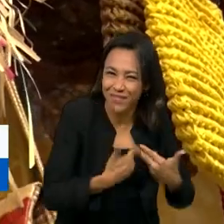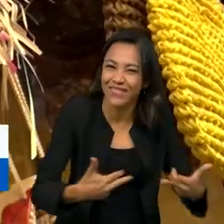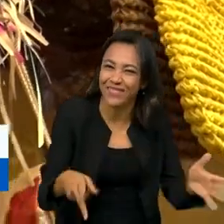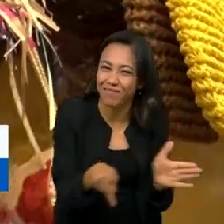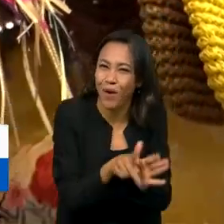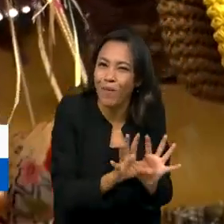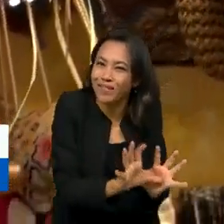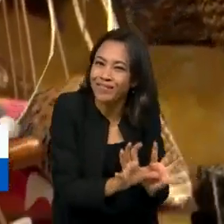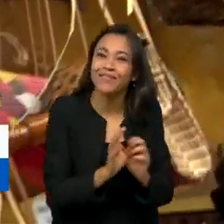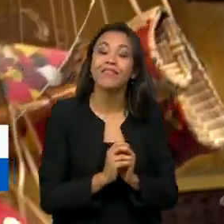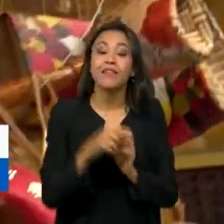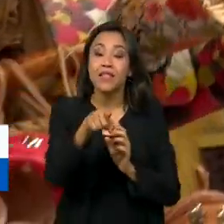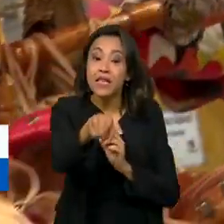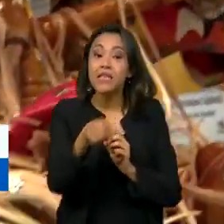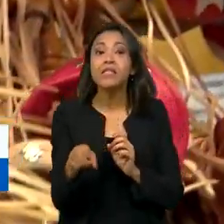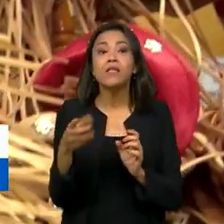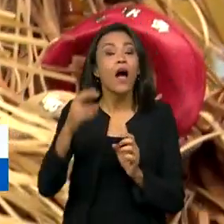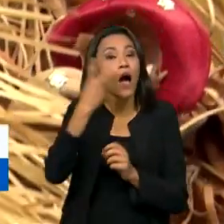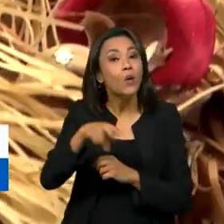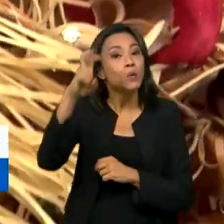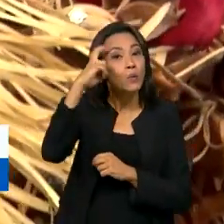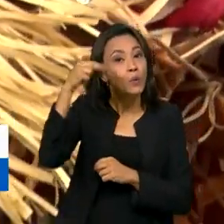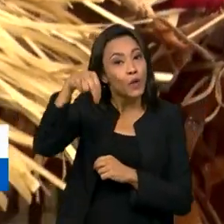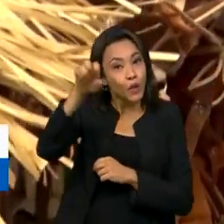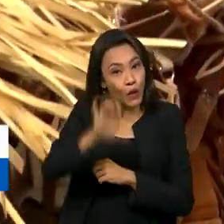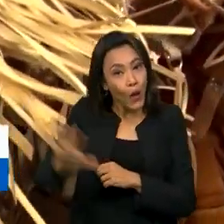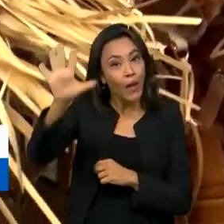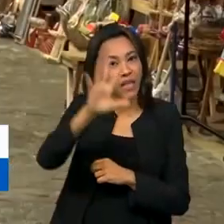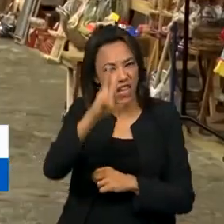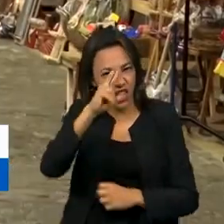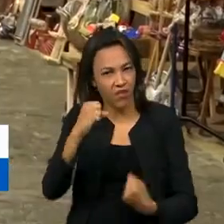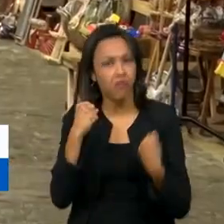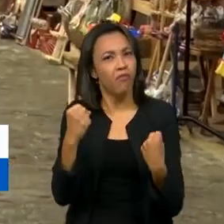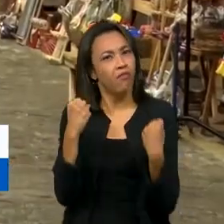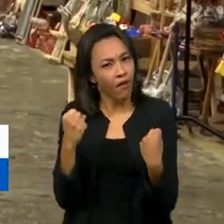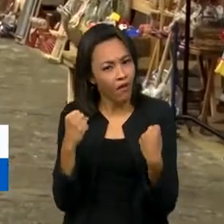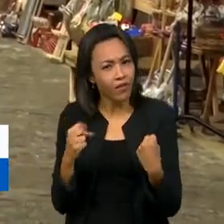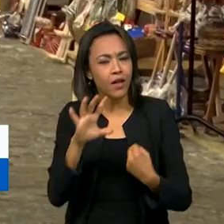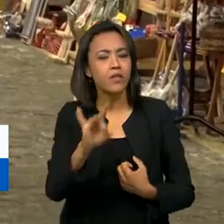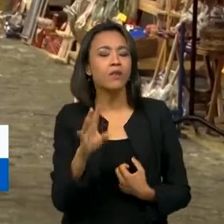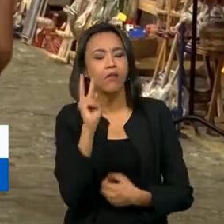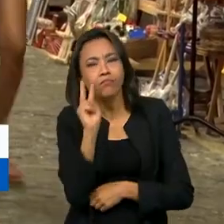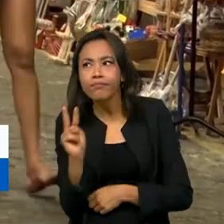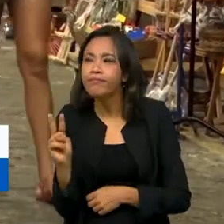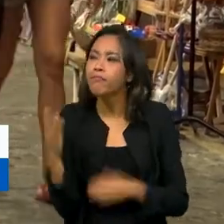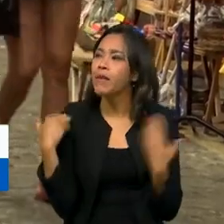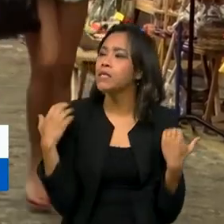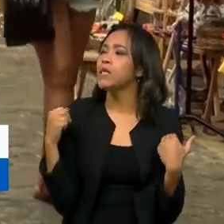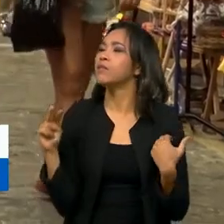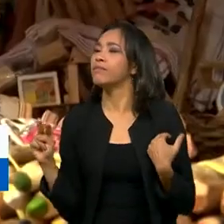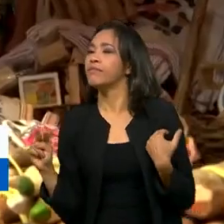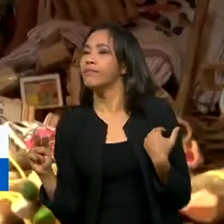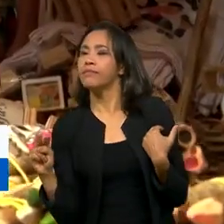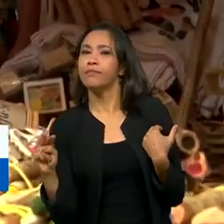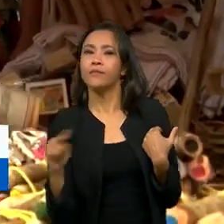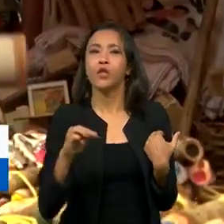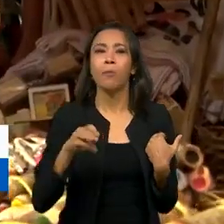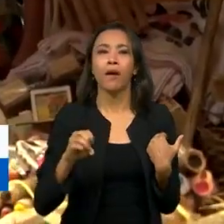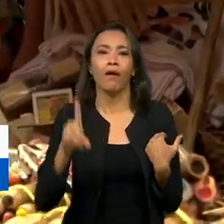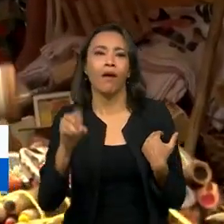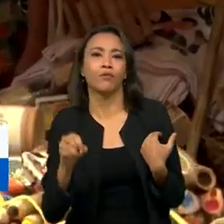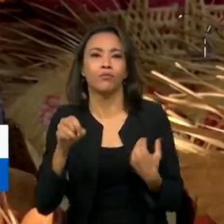No São João, a cultura nordestina pulsa ainda mais forte. Basta dar um rápido passeio no mercado Tales